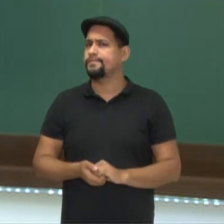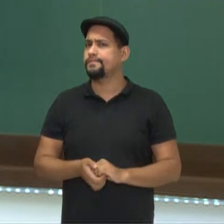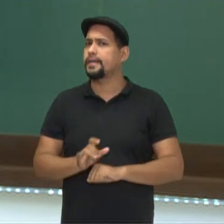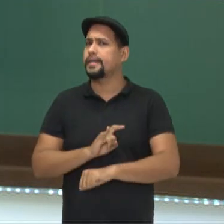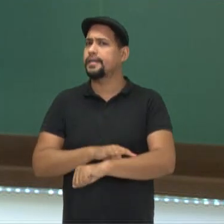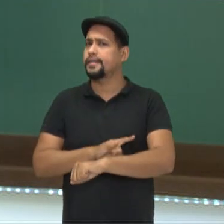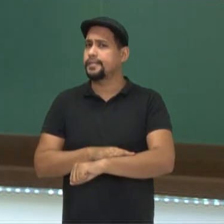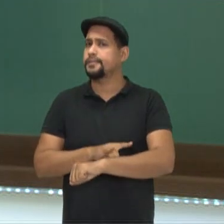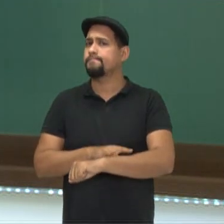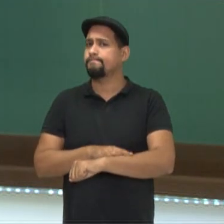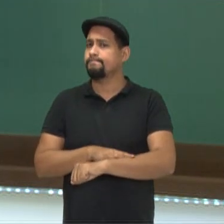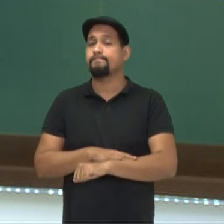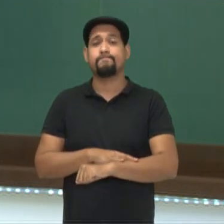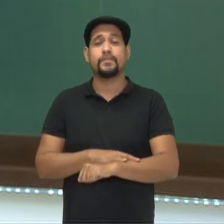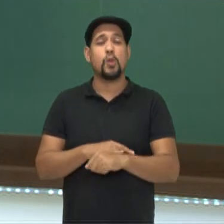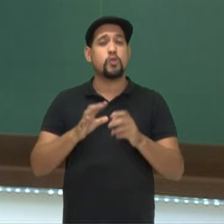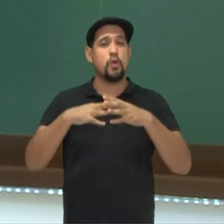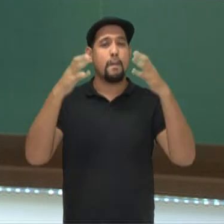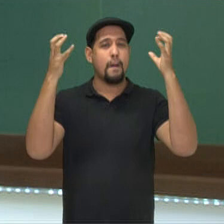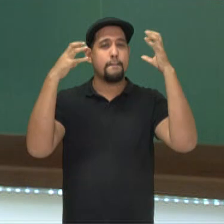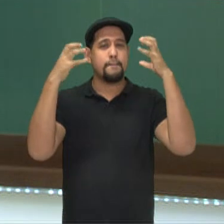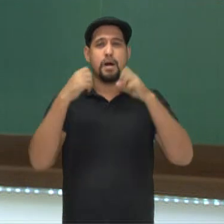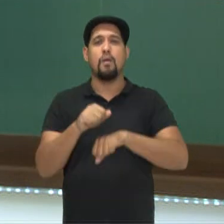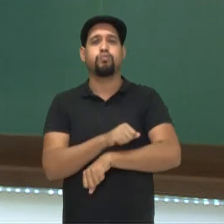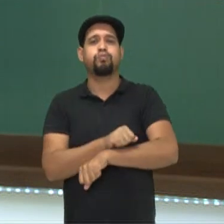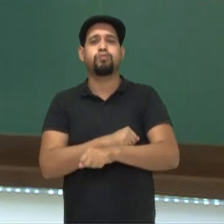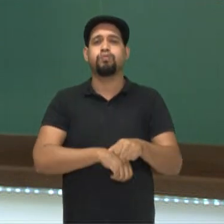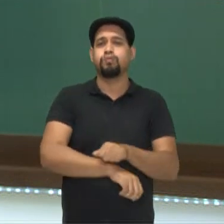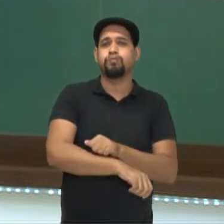Banheiro. Em questão de tomar banho, em